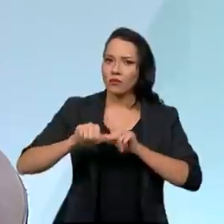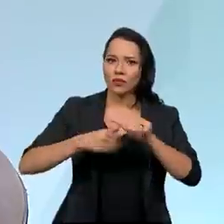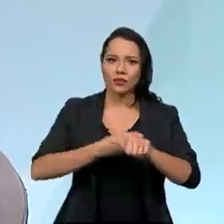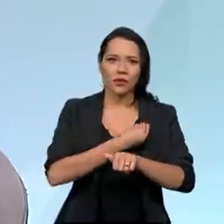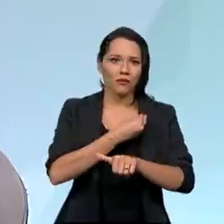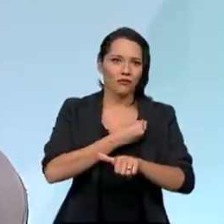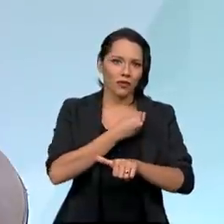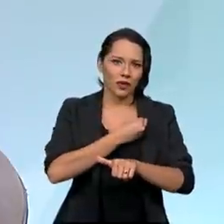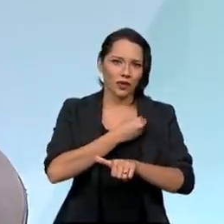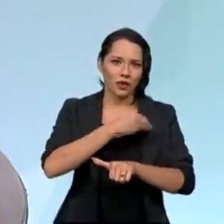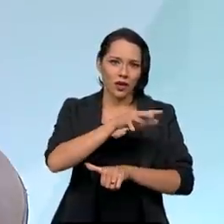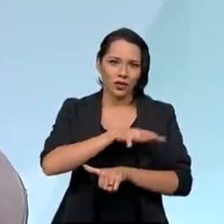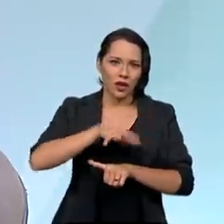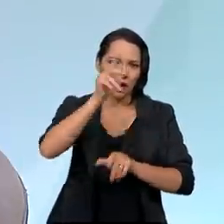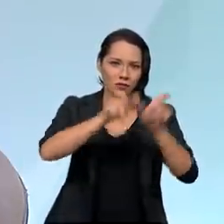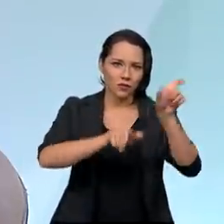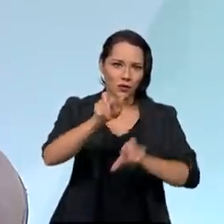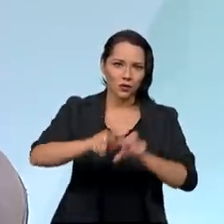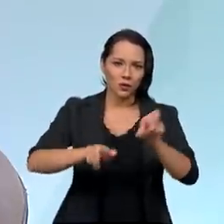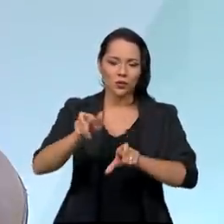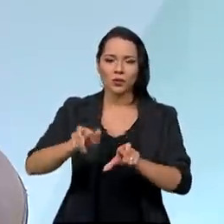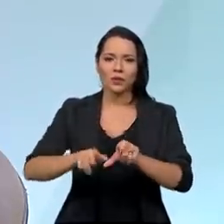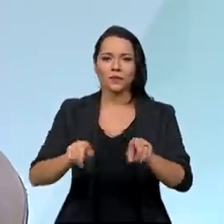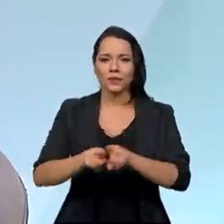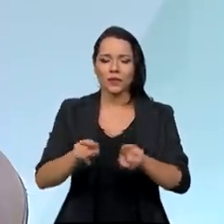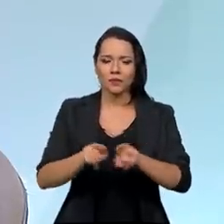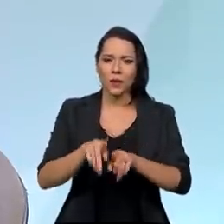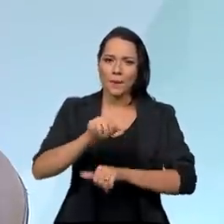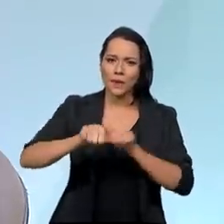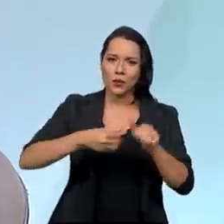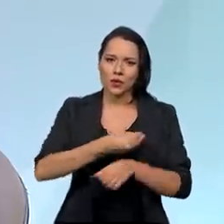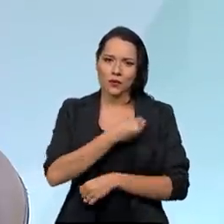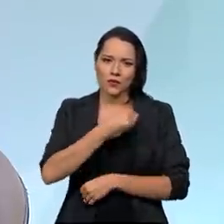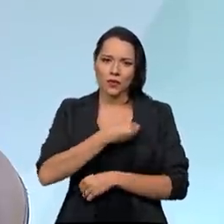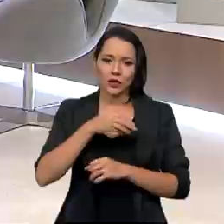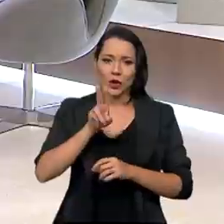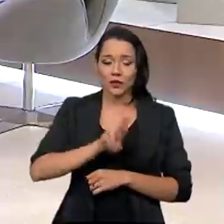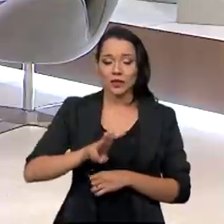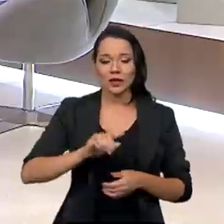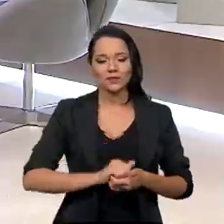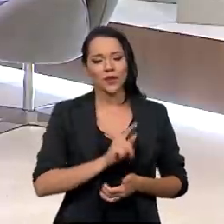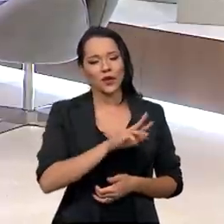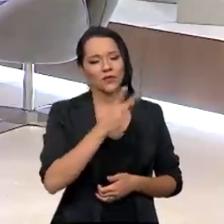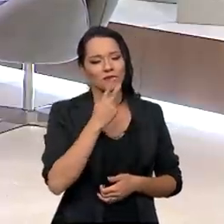vida daquelas pessoas, daquela universidade.